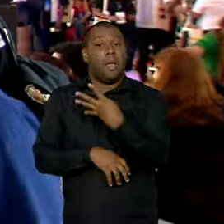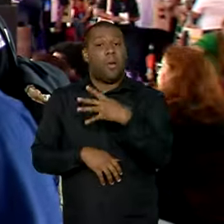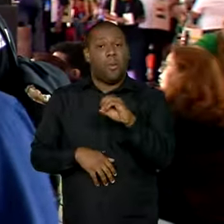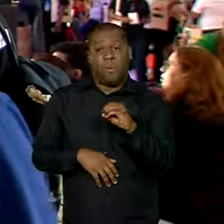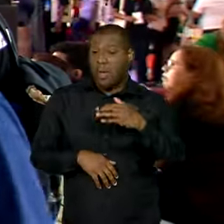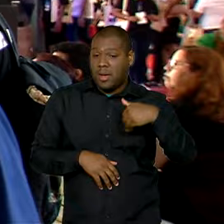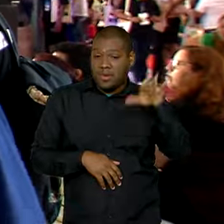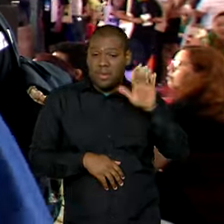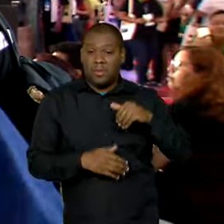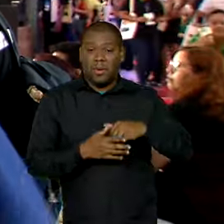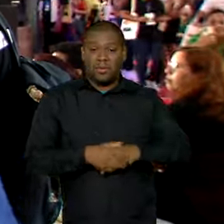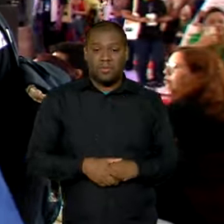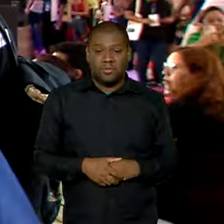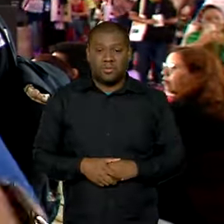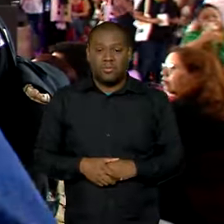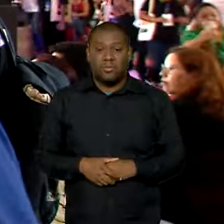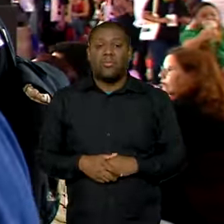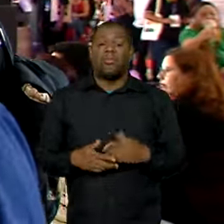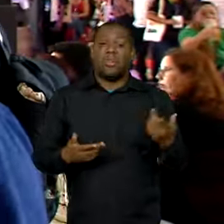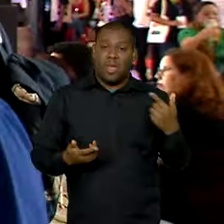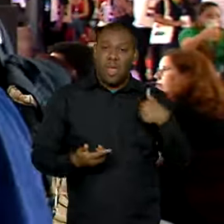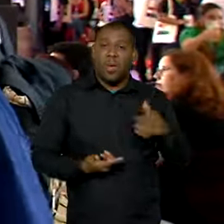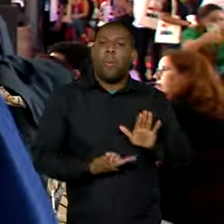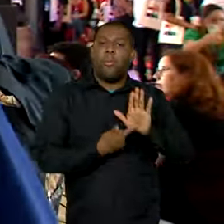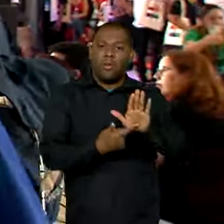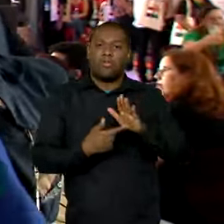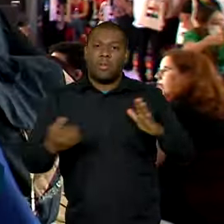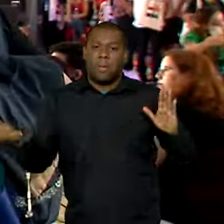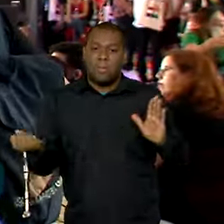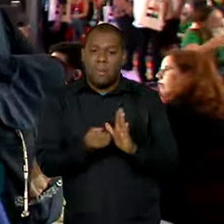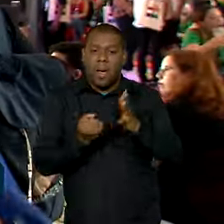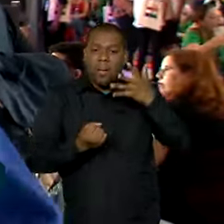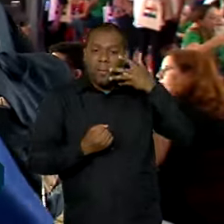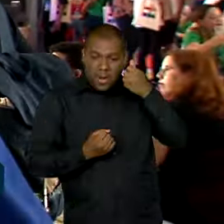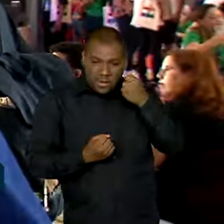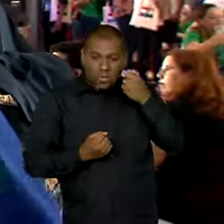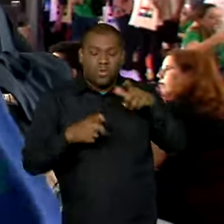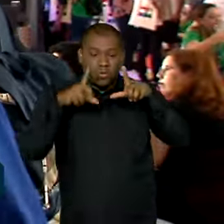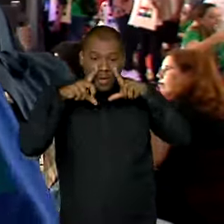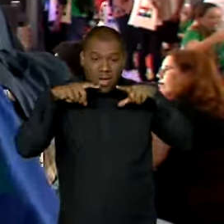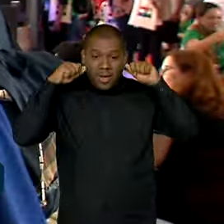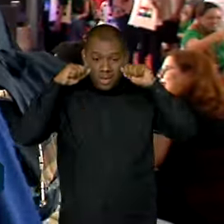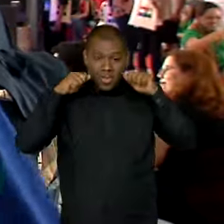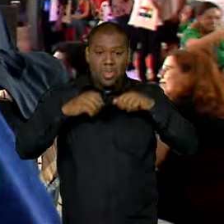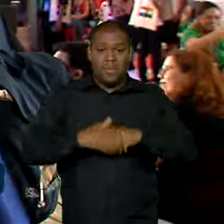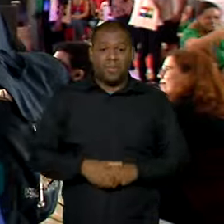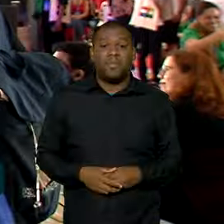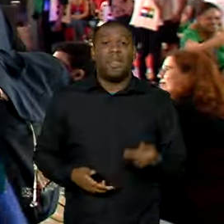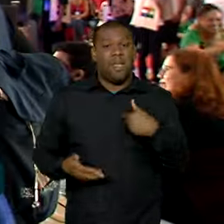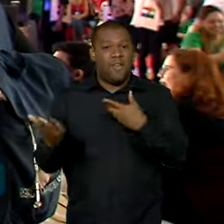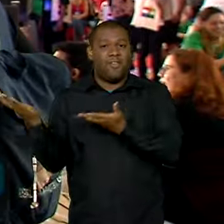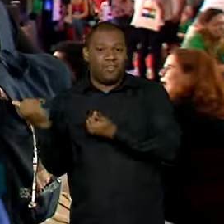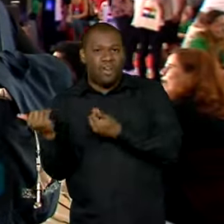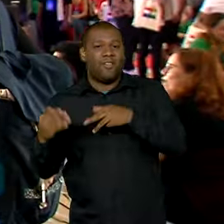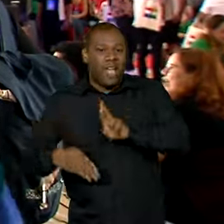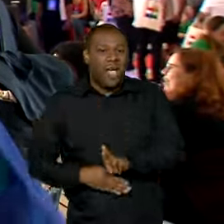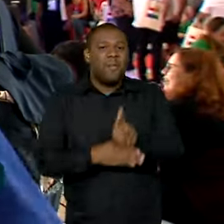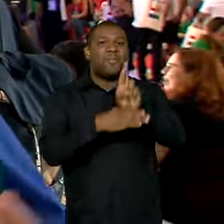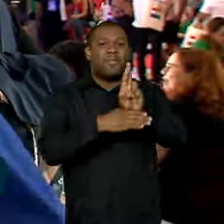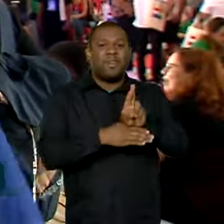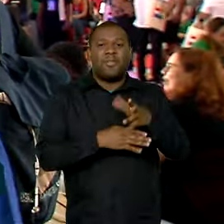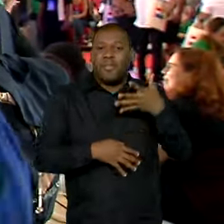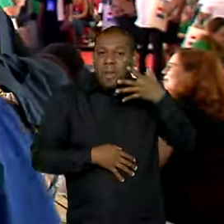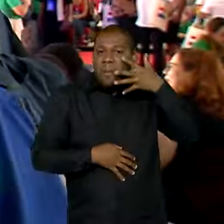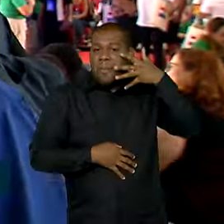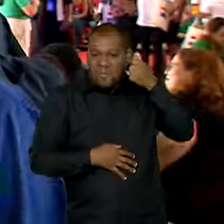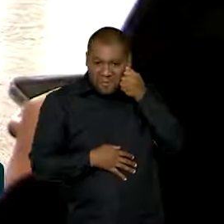patrimônio vivo, né? Uma vez que lá em Alagoas eu sou um dos mais novos, eu sou o mais novo representante de patrimônio vivo, com